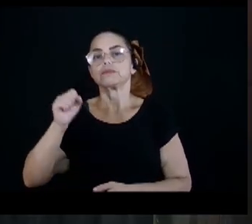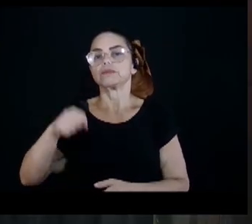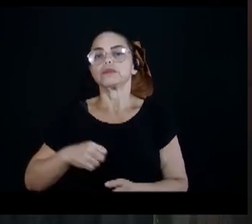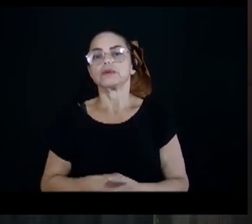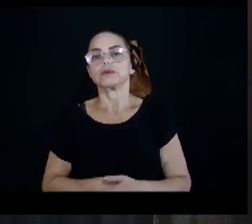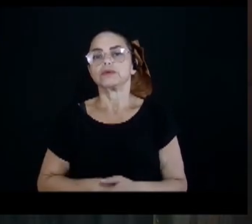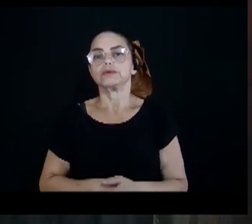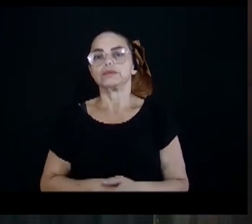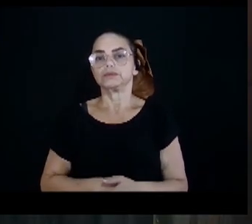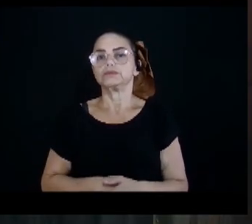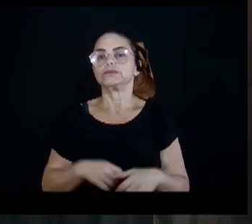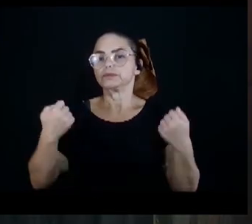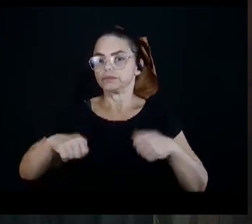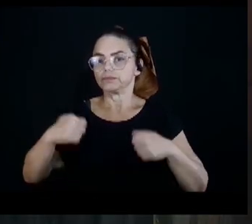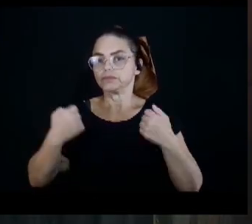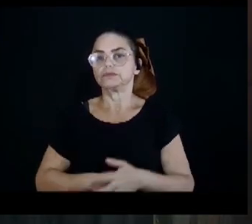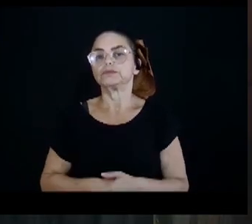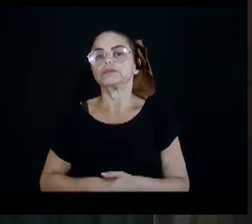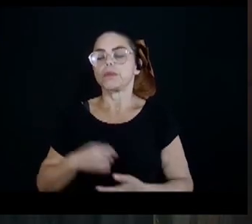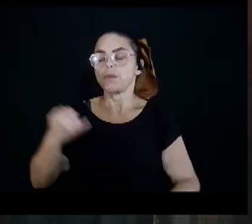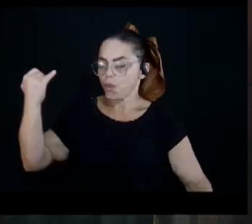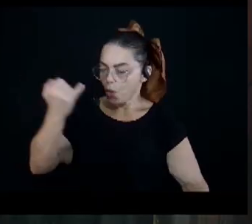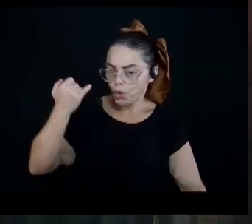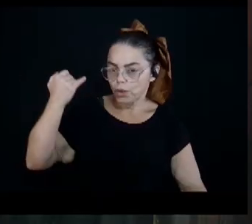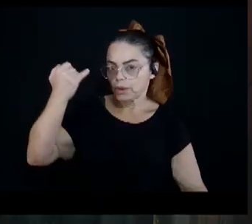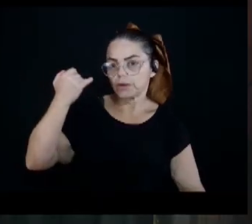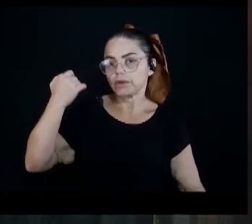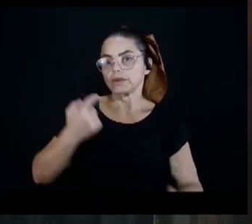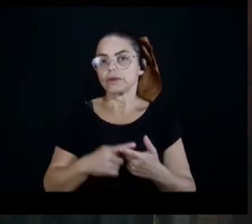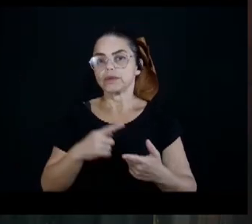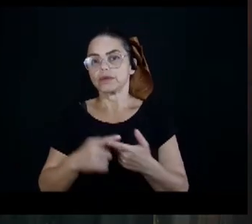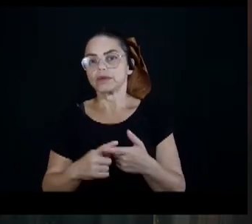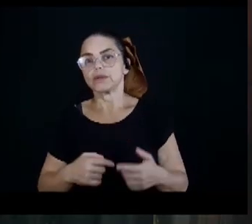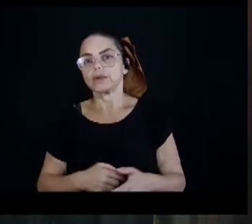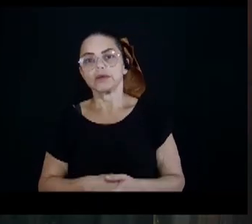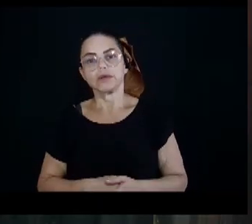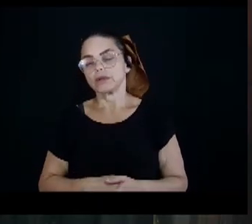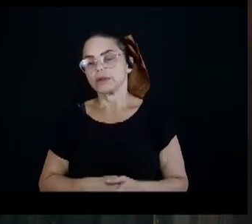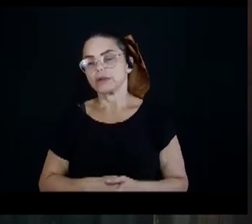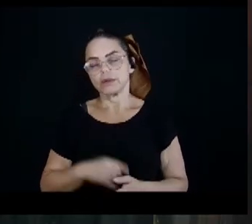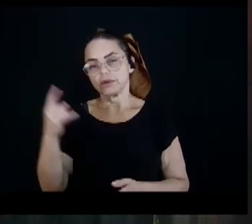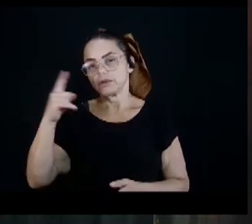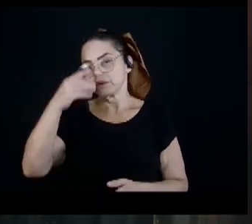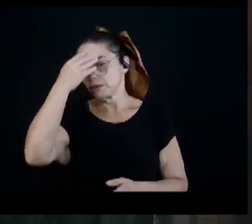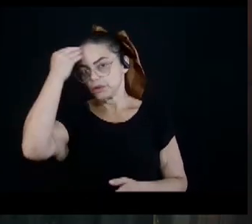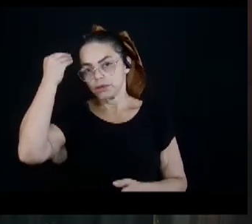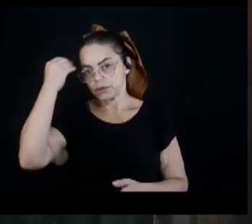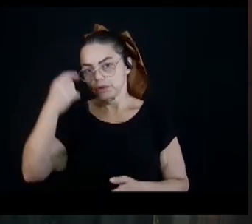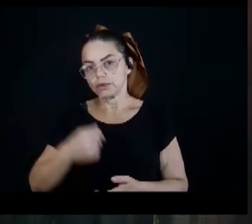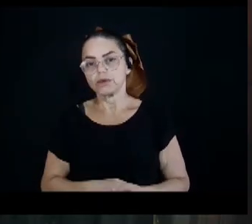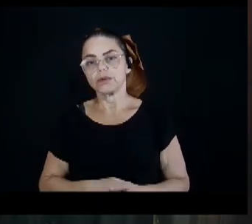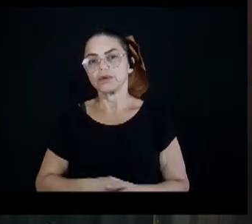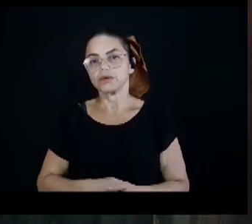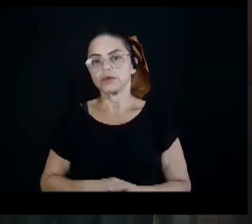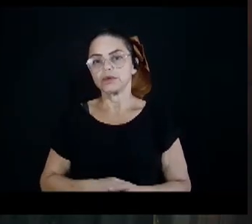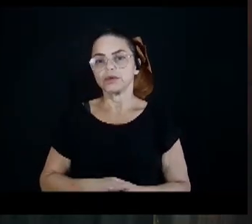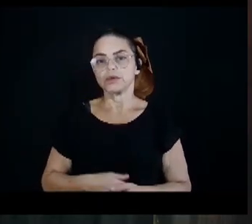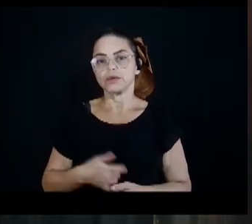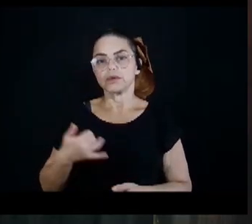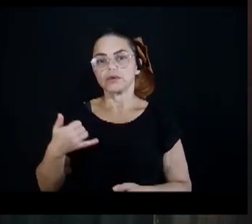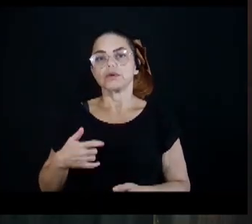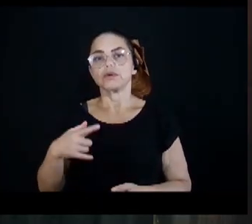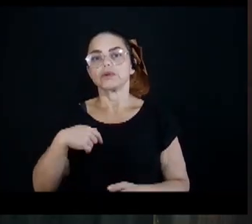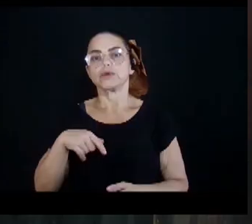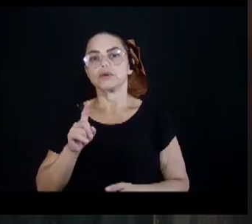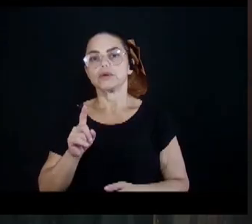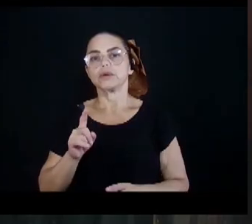Necessário, imprescindível, porque o medicamento, não vamos esquecer, medicamento. Então, não é para